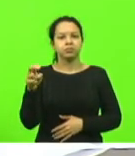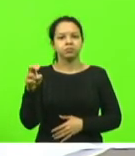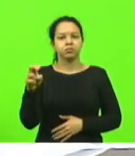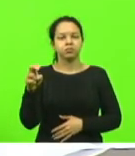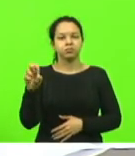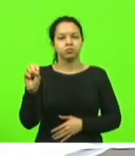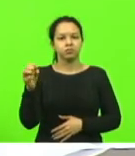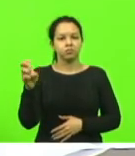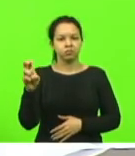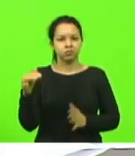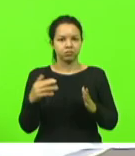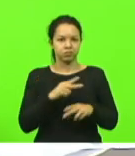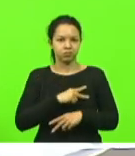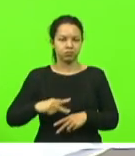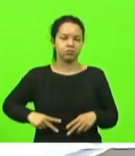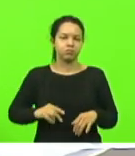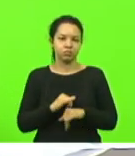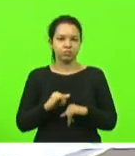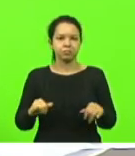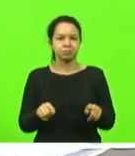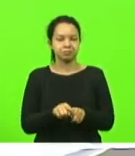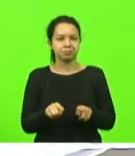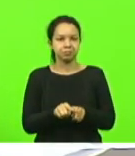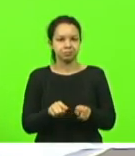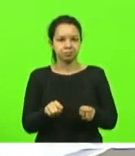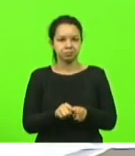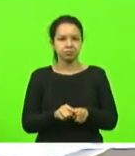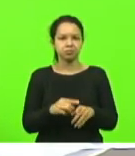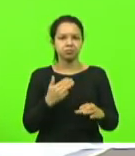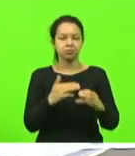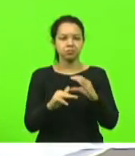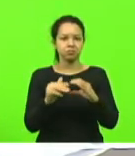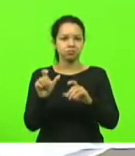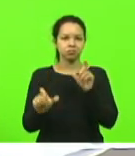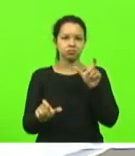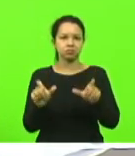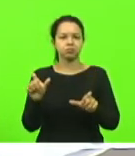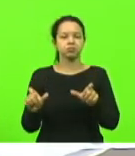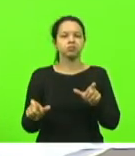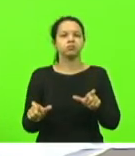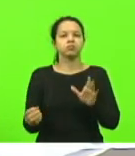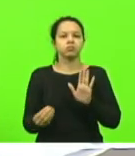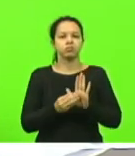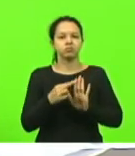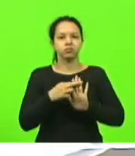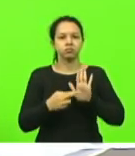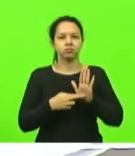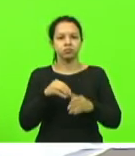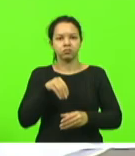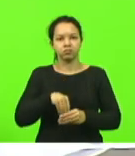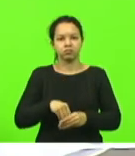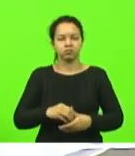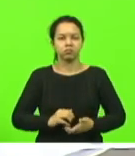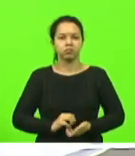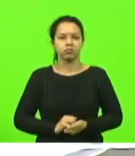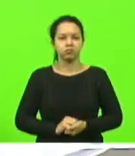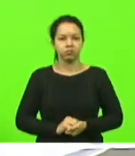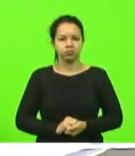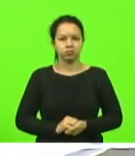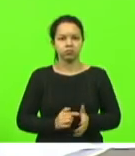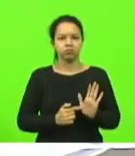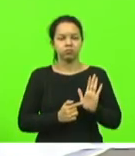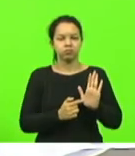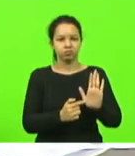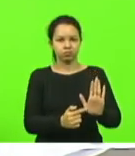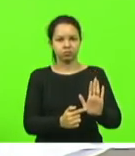Esta presidência comunica que encaminhará aos destinatários conforme determina o regimento interno as